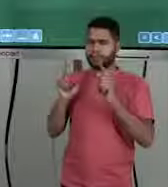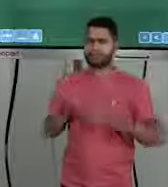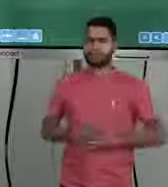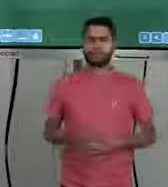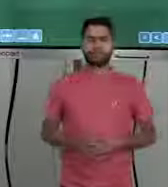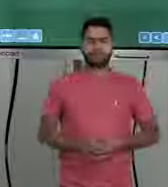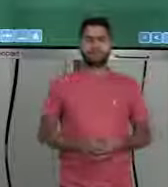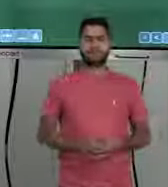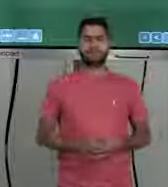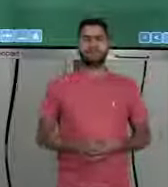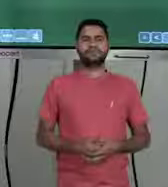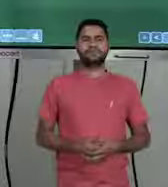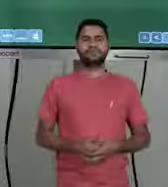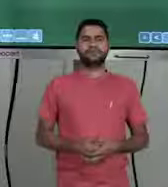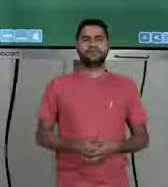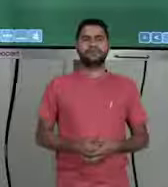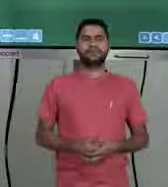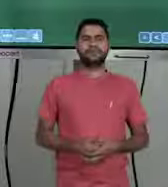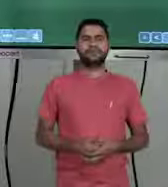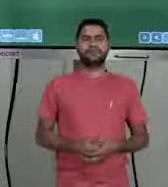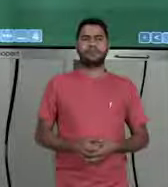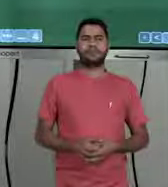Então, a passagem